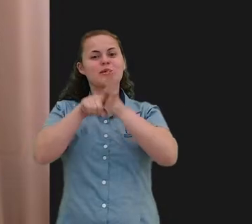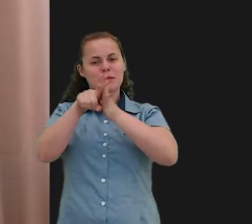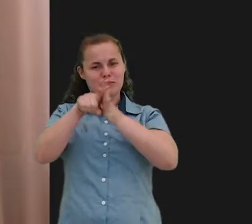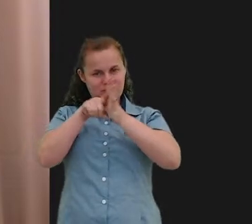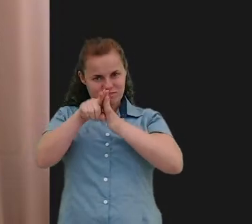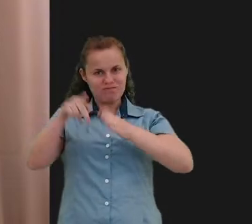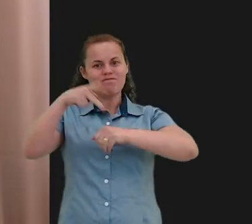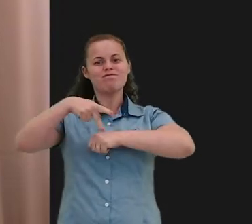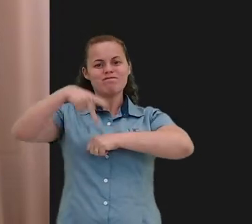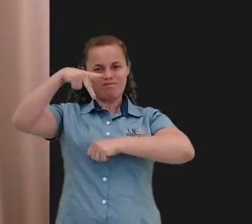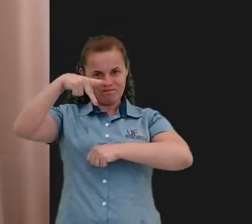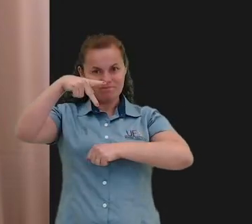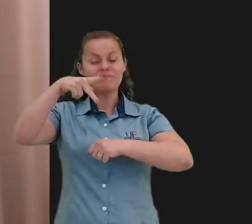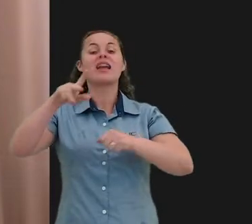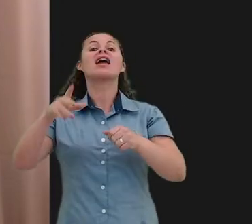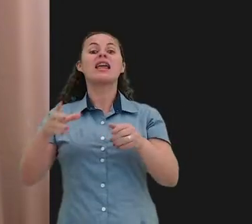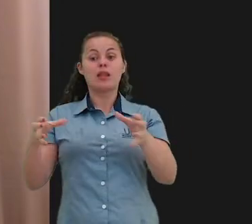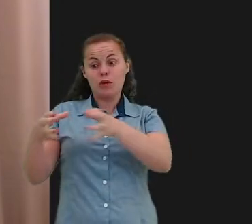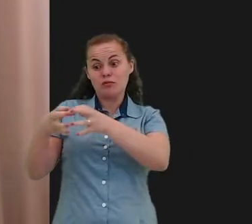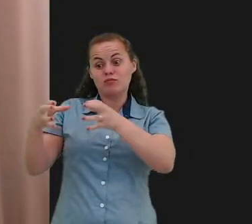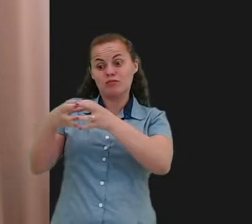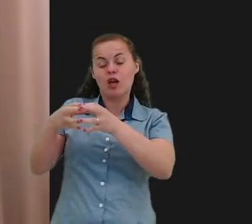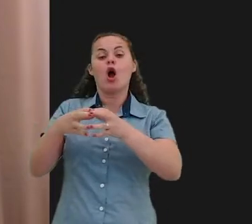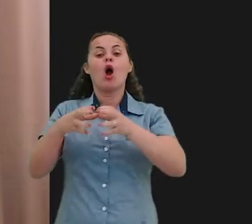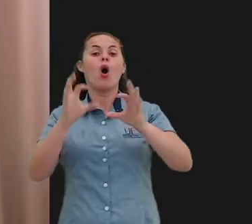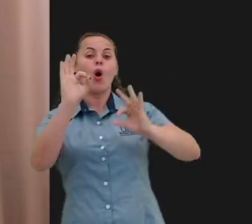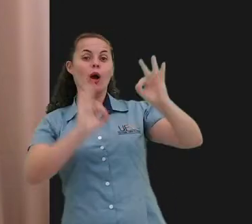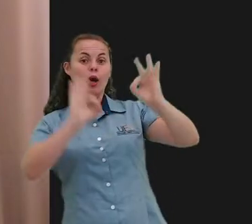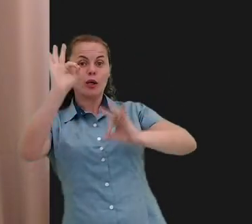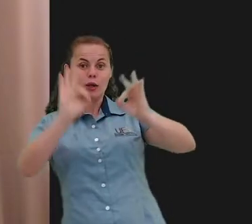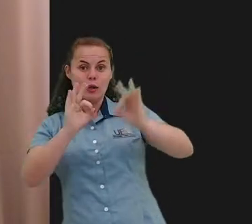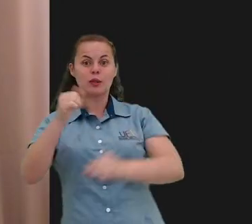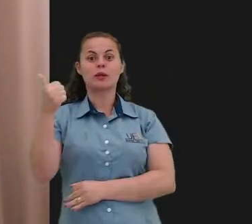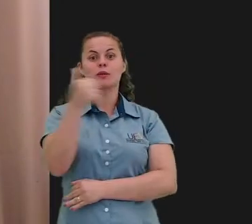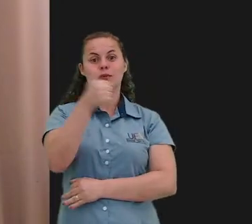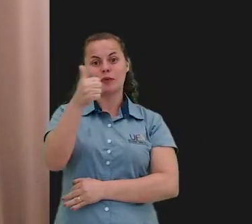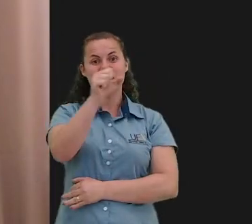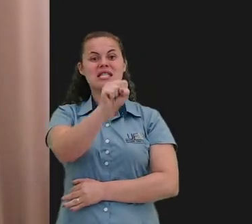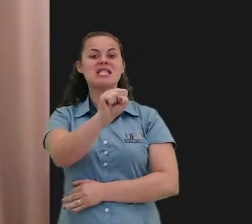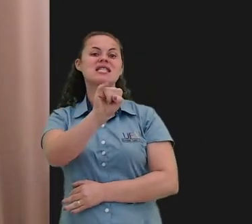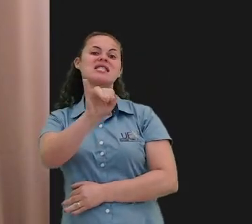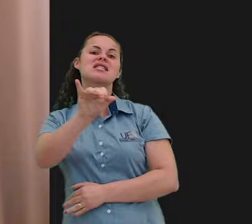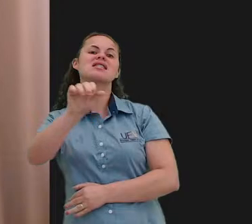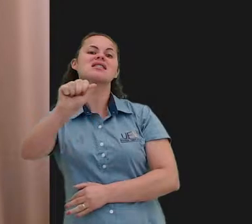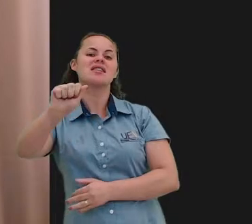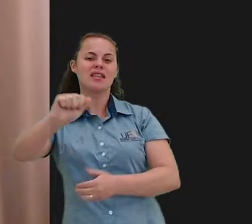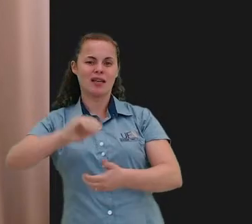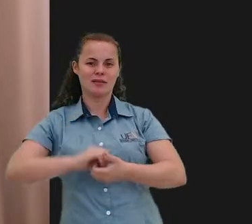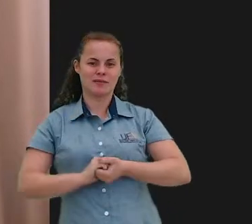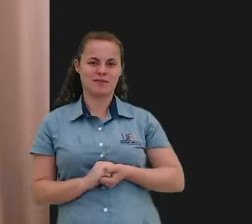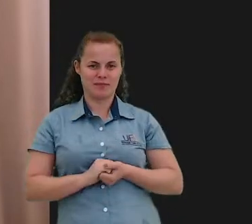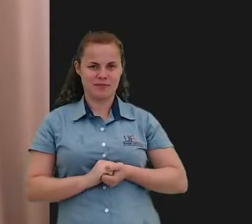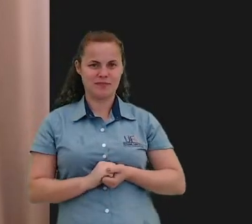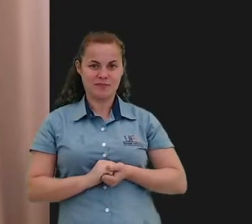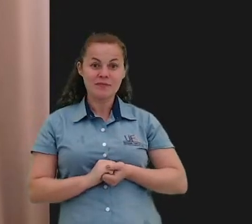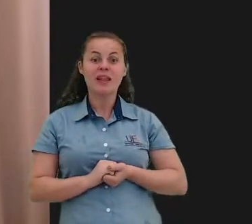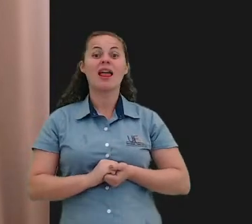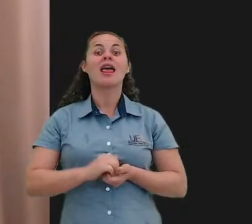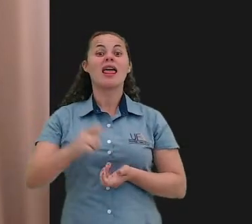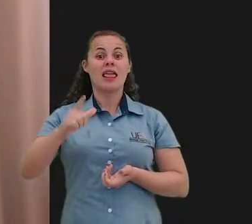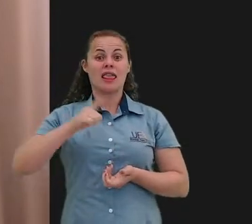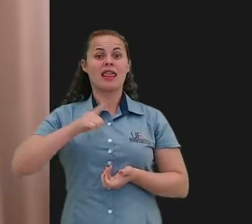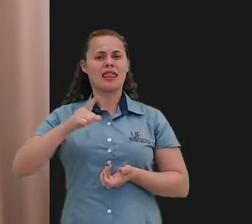Pós-Graduação e membro da comissão organizadora do 11º Simpósio de Integração Acadêmica. Tenho a pele e